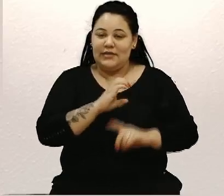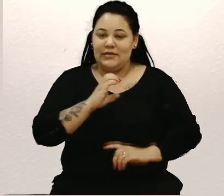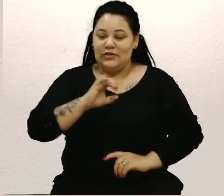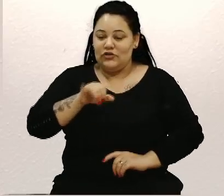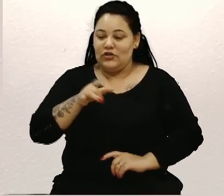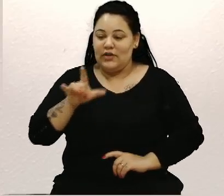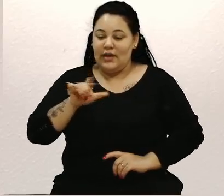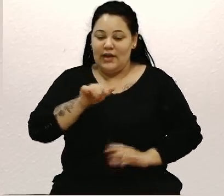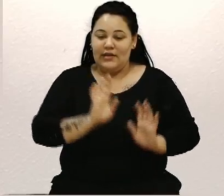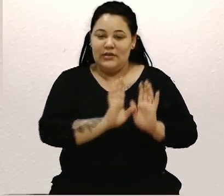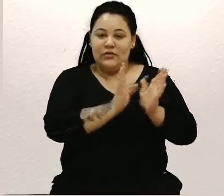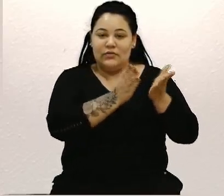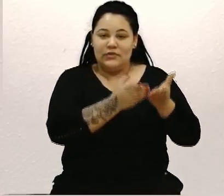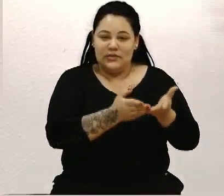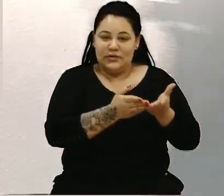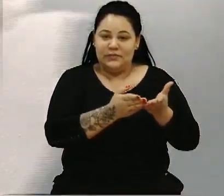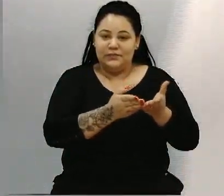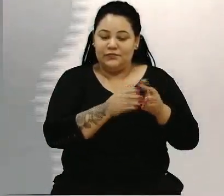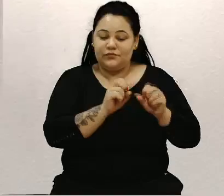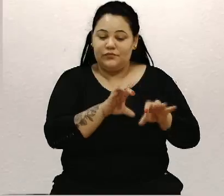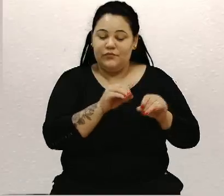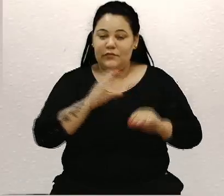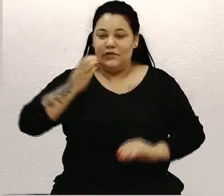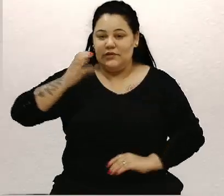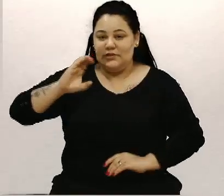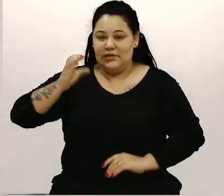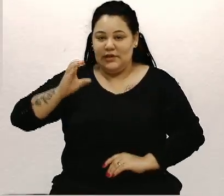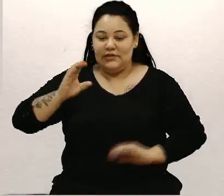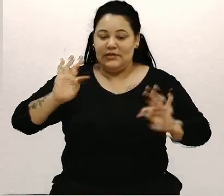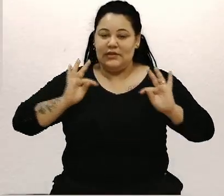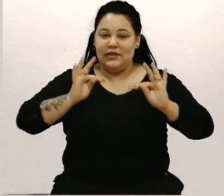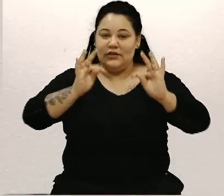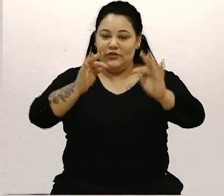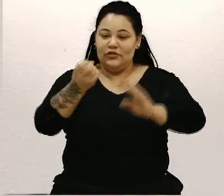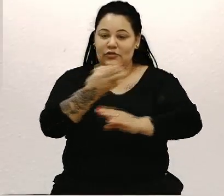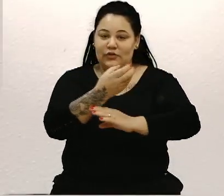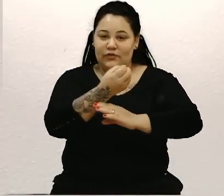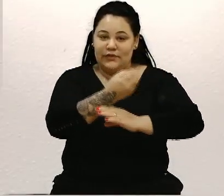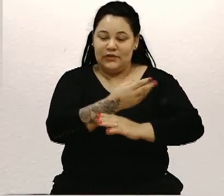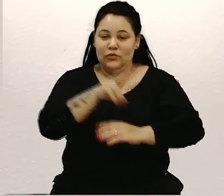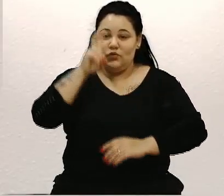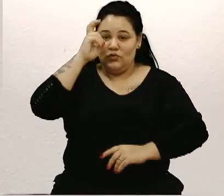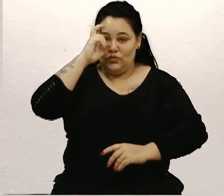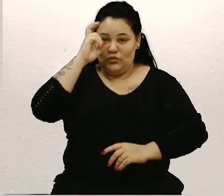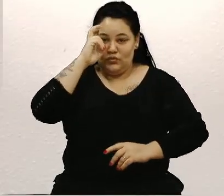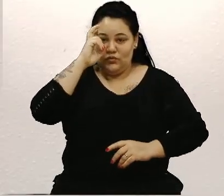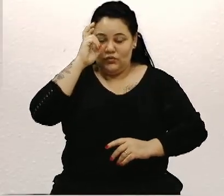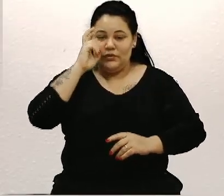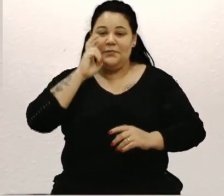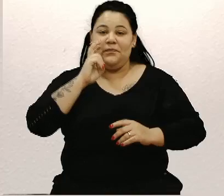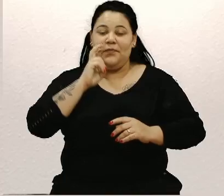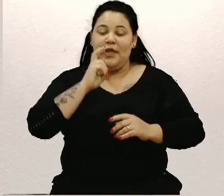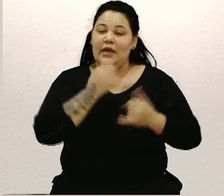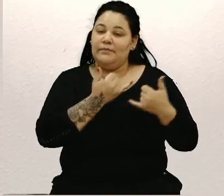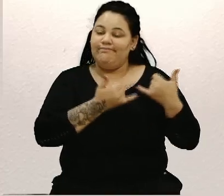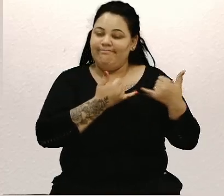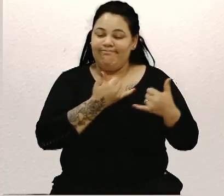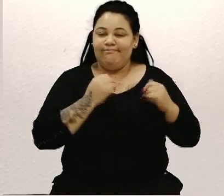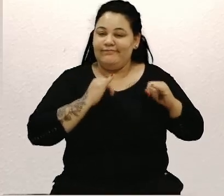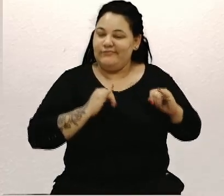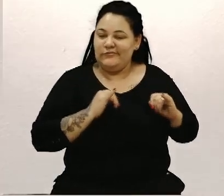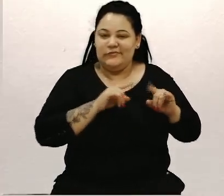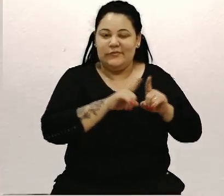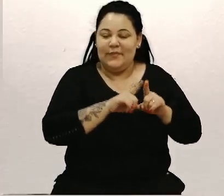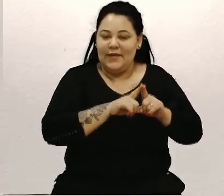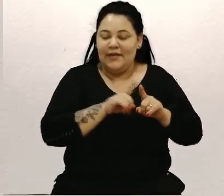essa Comissão de Educação, Ciência, Tecnologia, Inovação, Cultura, Desporto e Lazer, por seus integrantes, manifesta-se